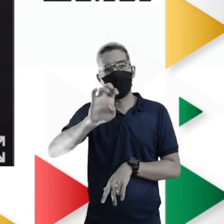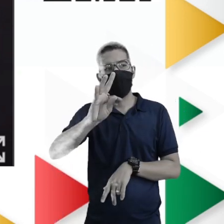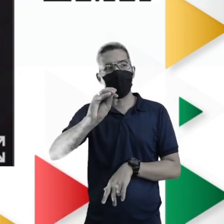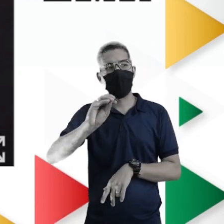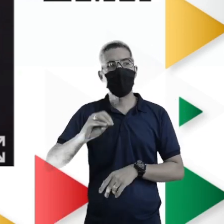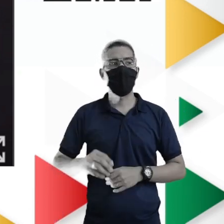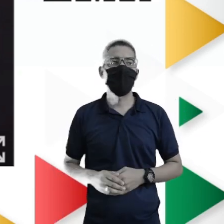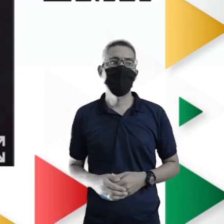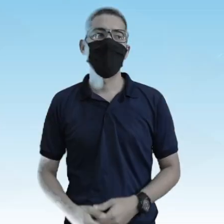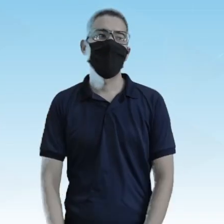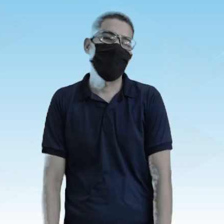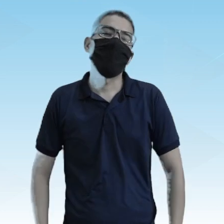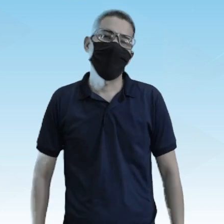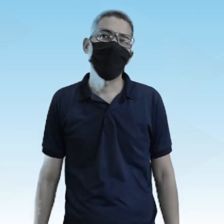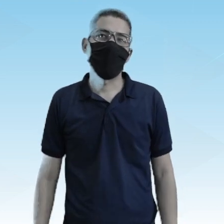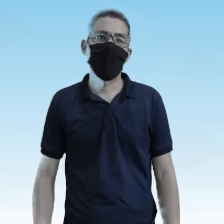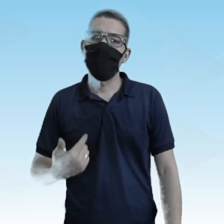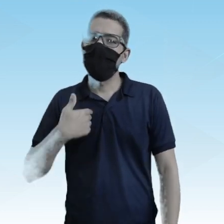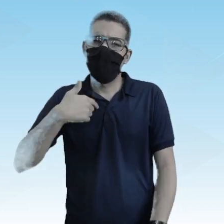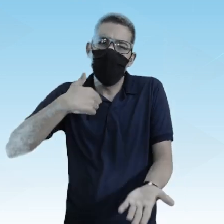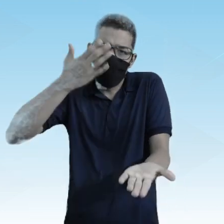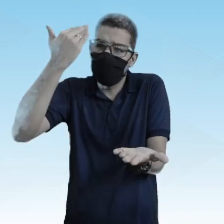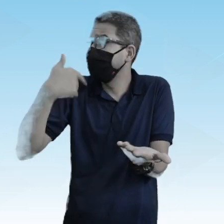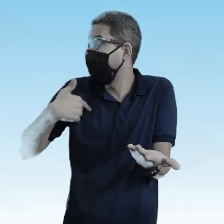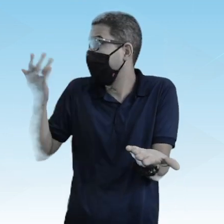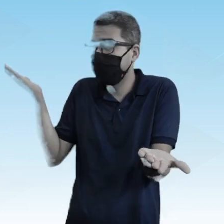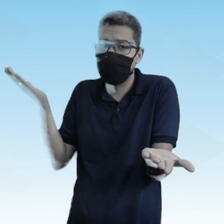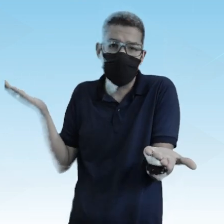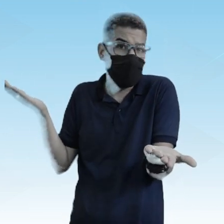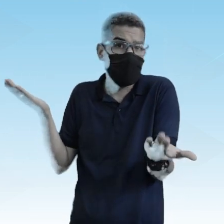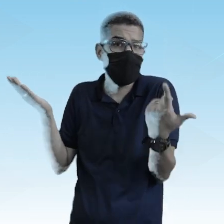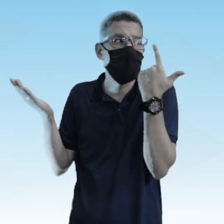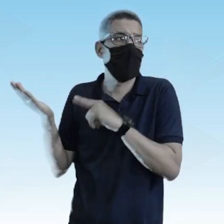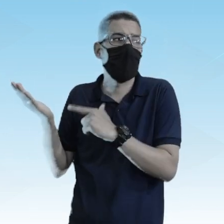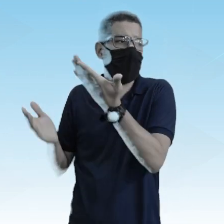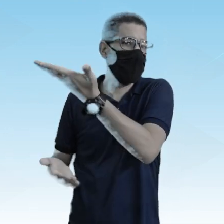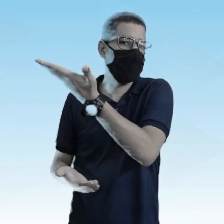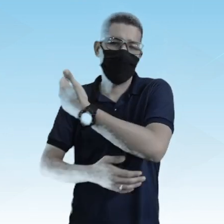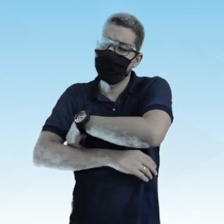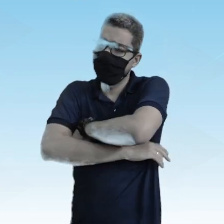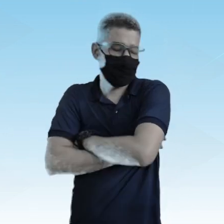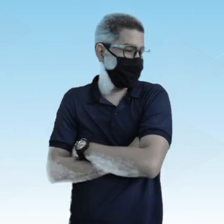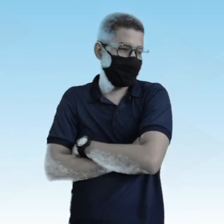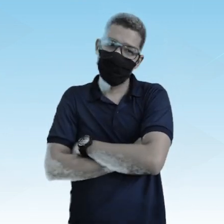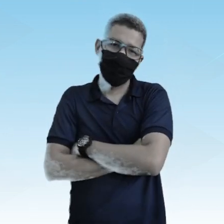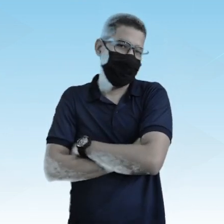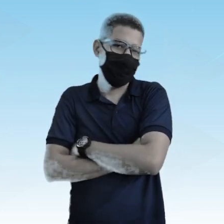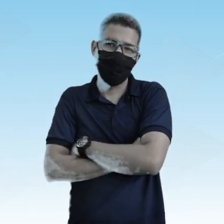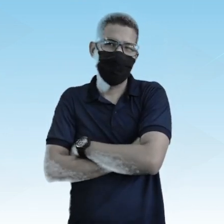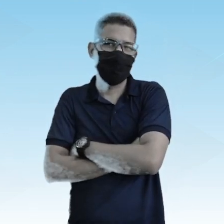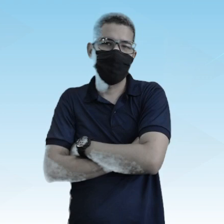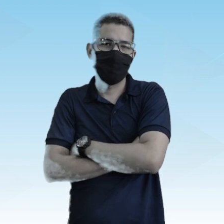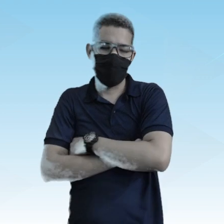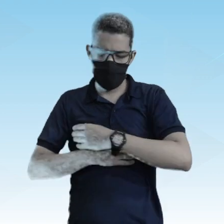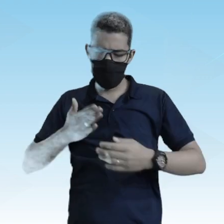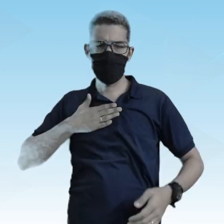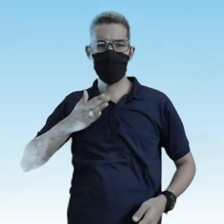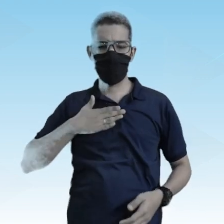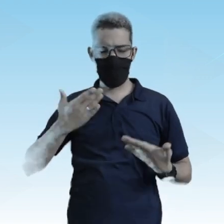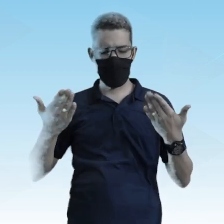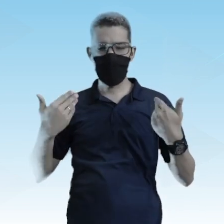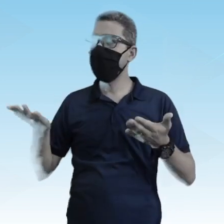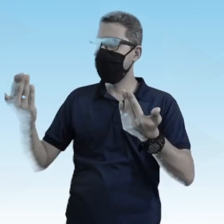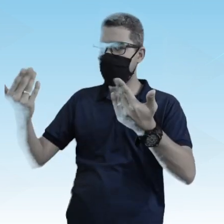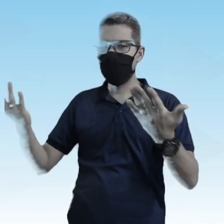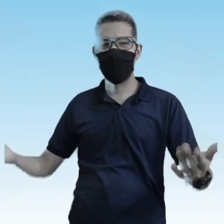né, Bonitão? Essa aí, ó, até Robson disse, esse eu já sei, eu resolvo, deixa comigo. No peito aí, joga essa